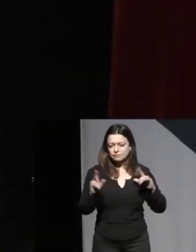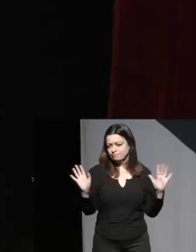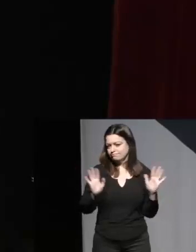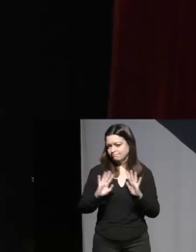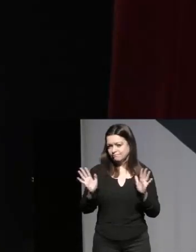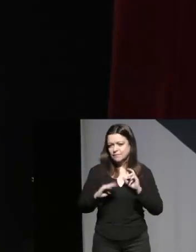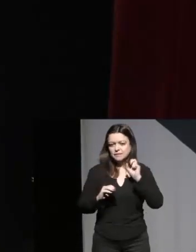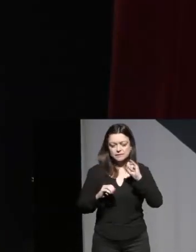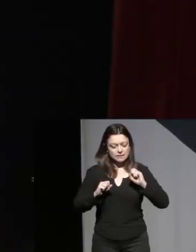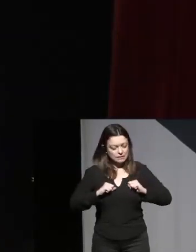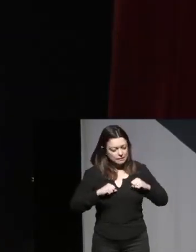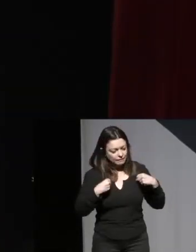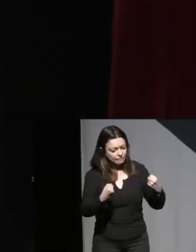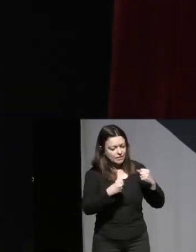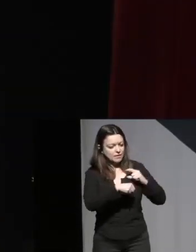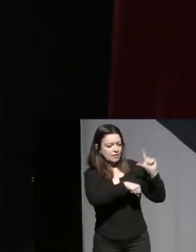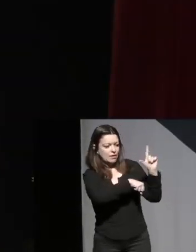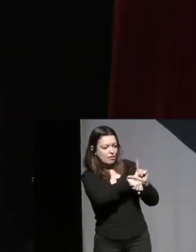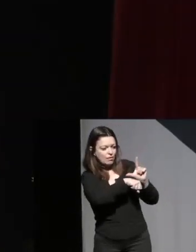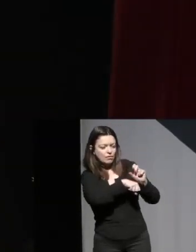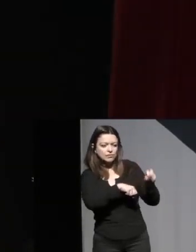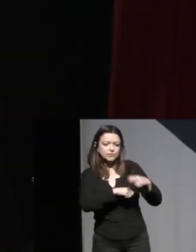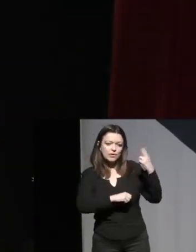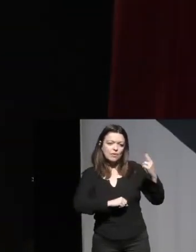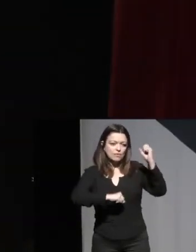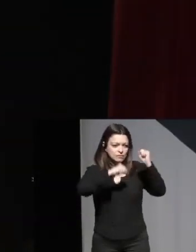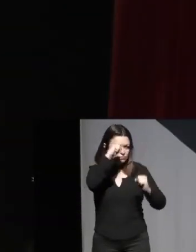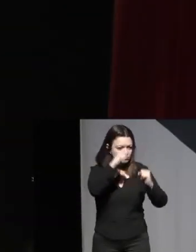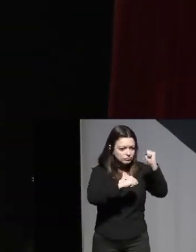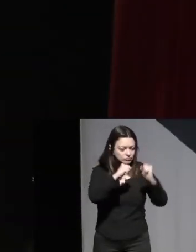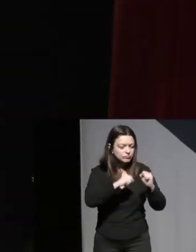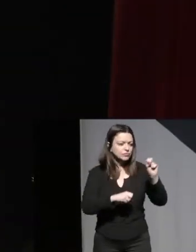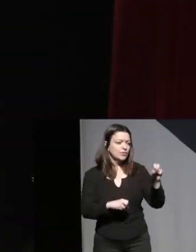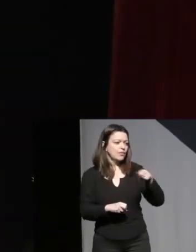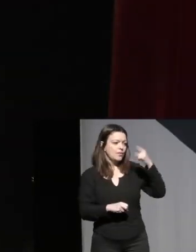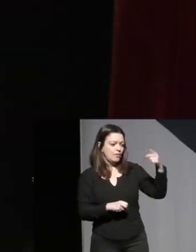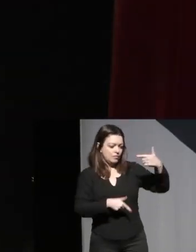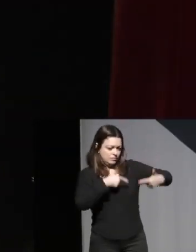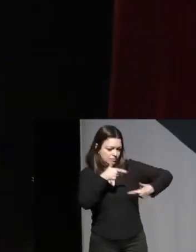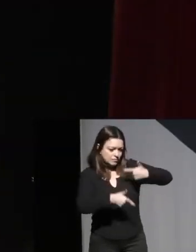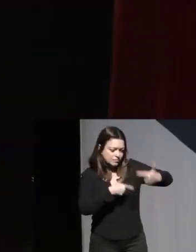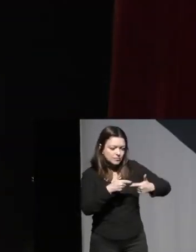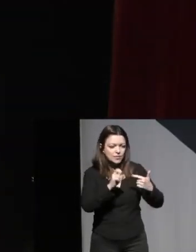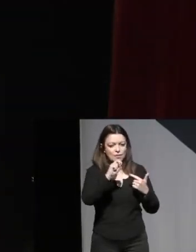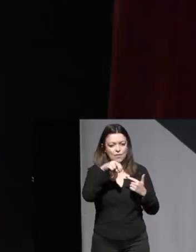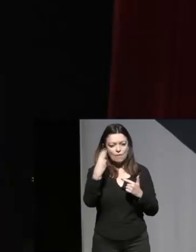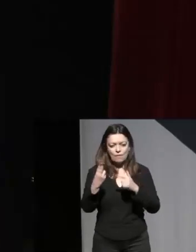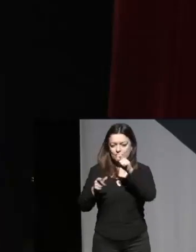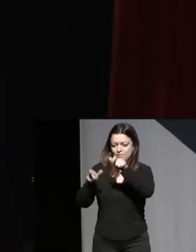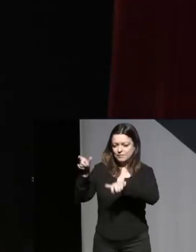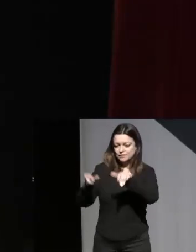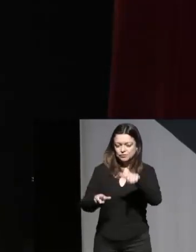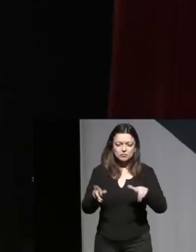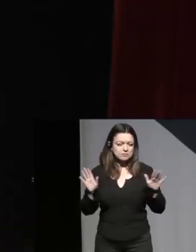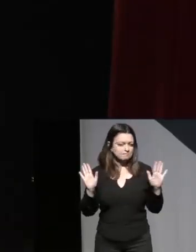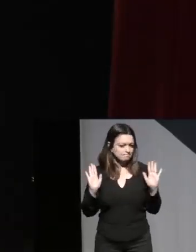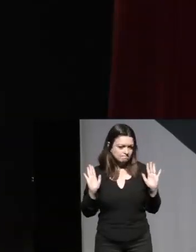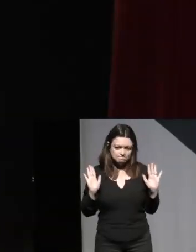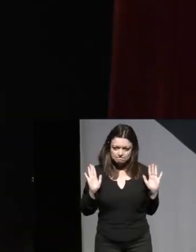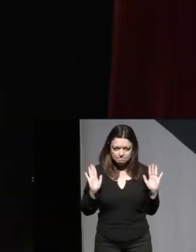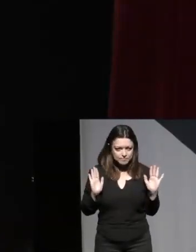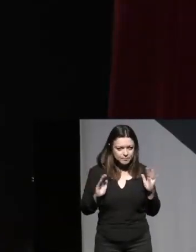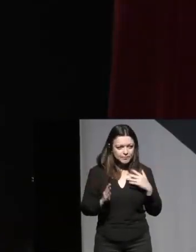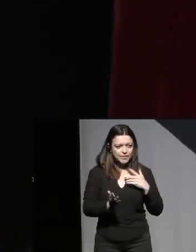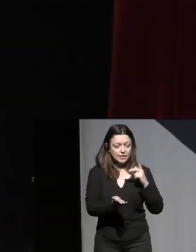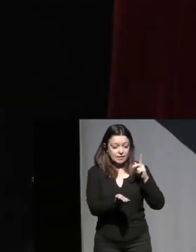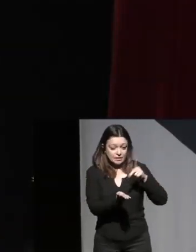indústria, comércio, atividade ou pessoas. Na verdade, o que nós temos que observar é que,